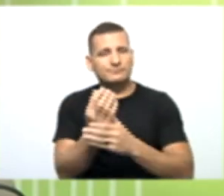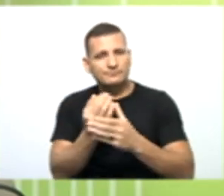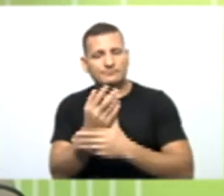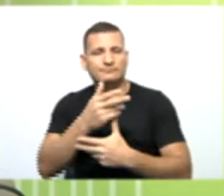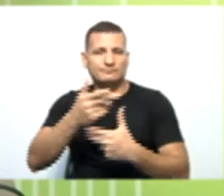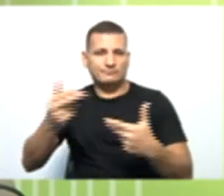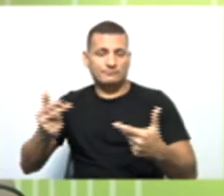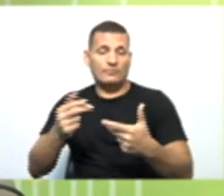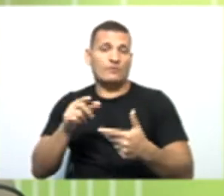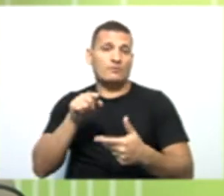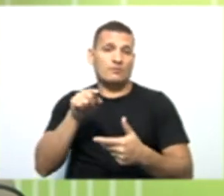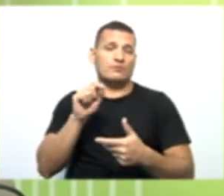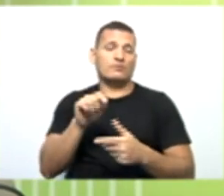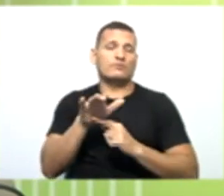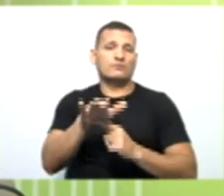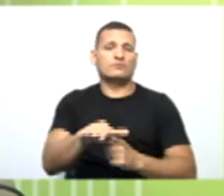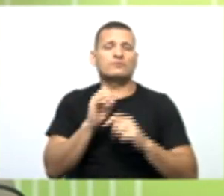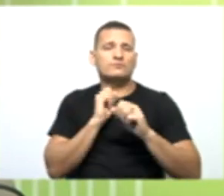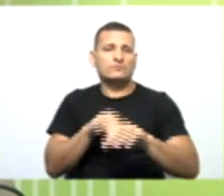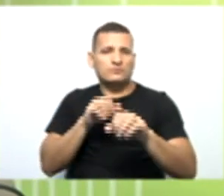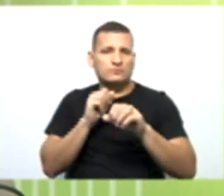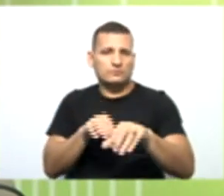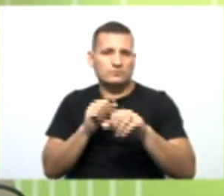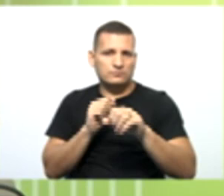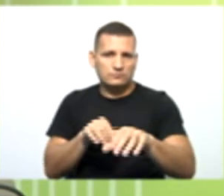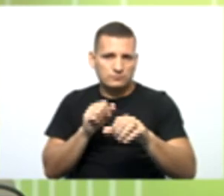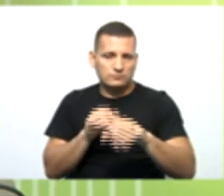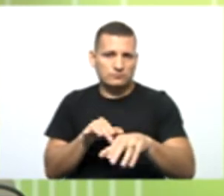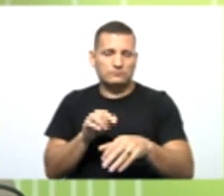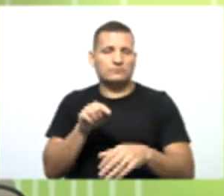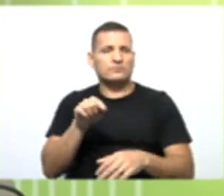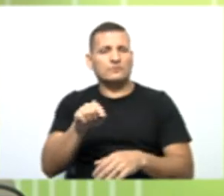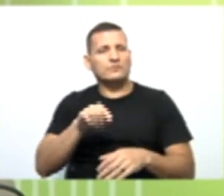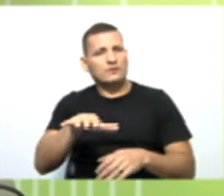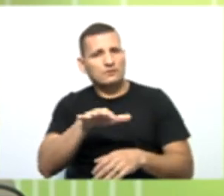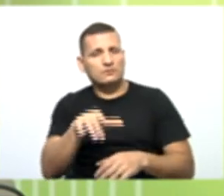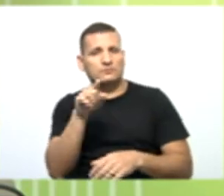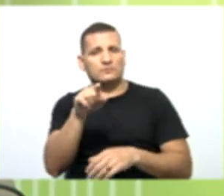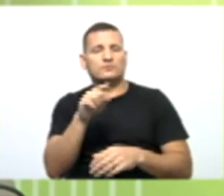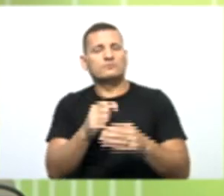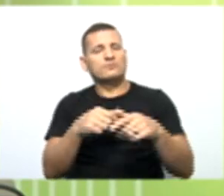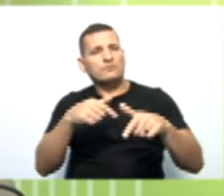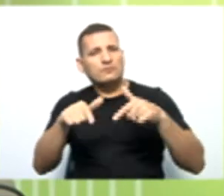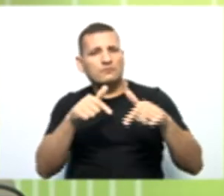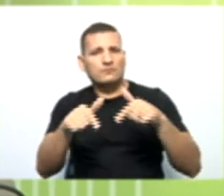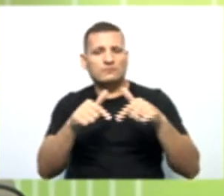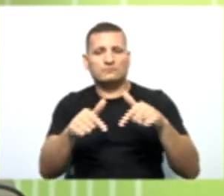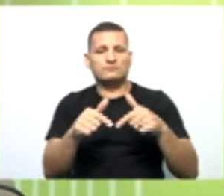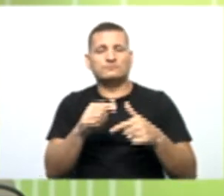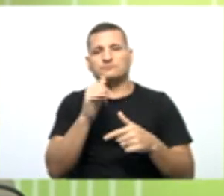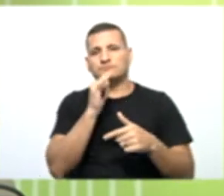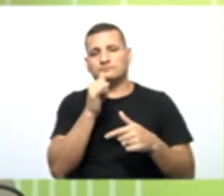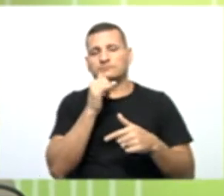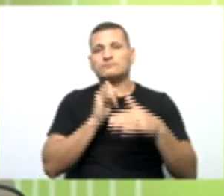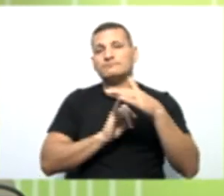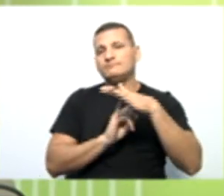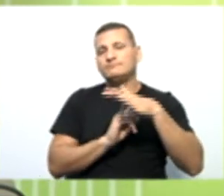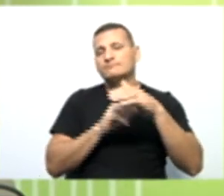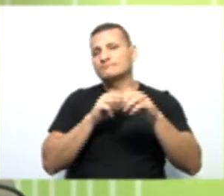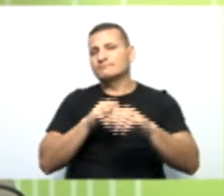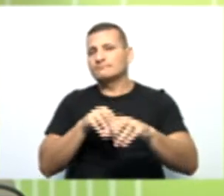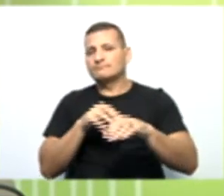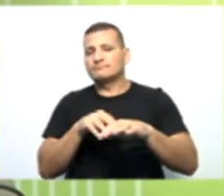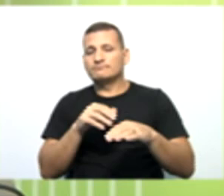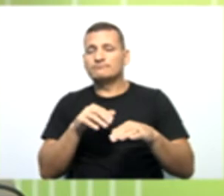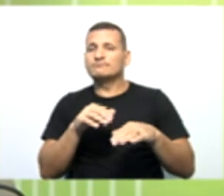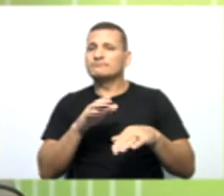vão fornecer ensino, né, na área que vocês produzem. Quando eu falo assim, instituto de ensino, talvez